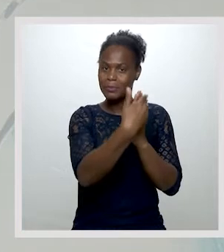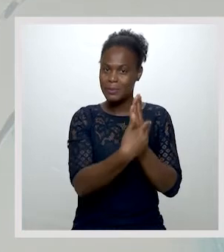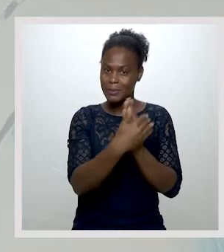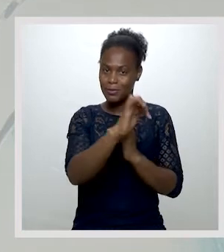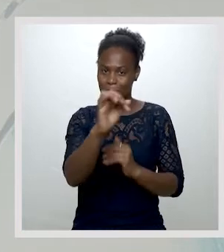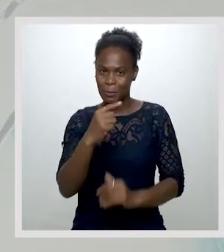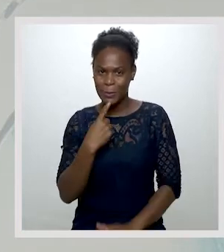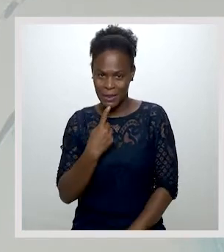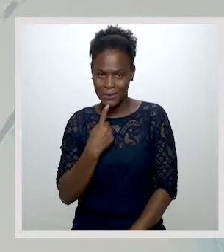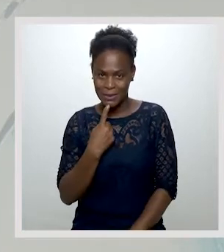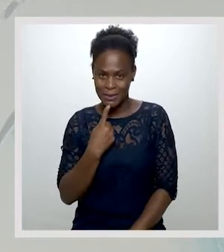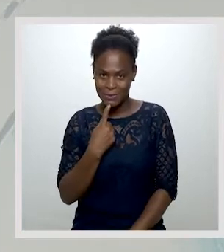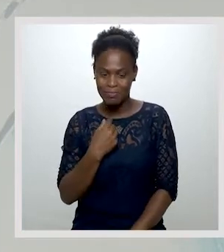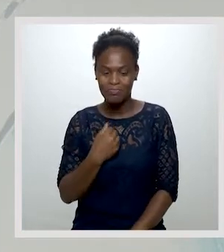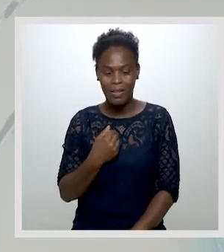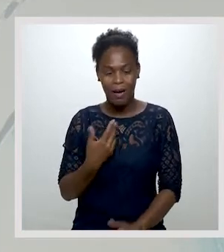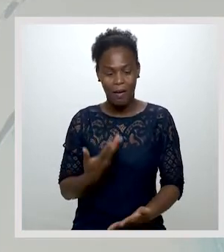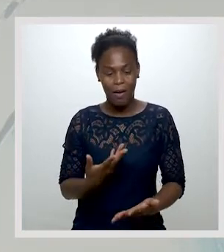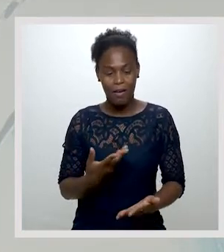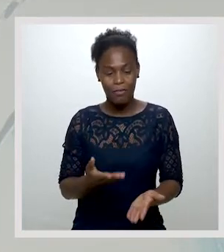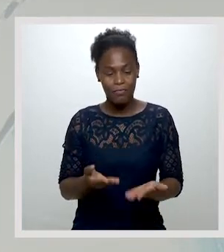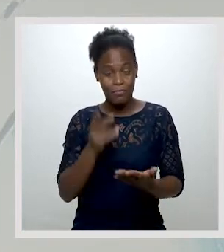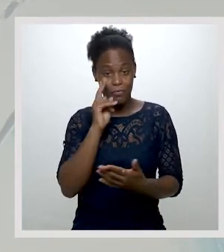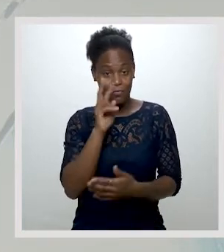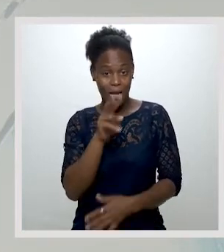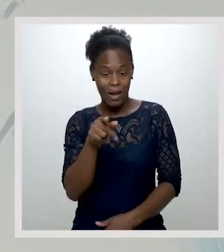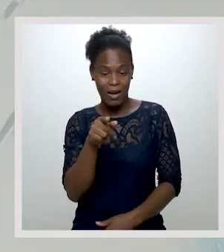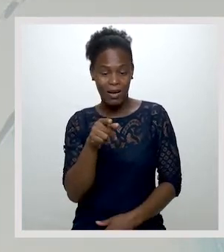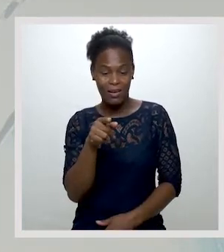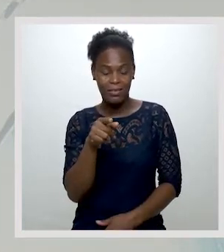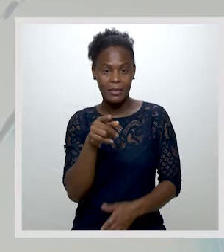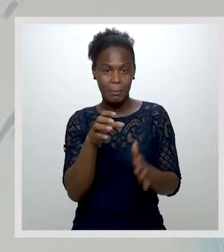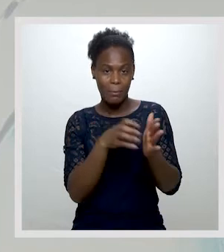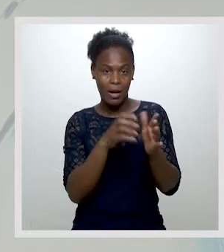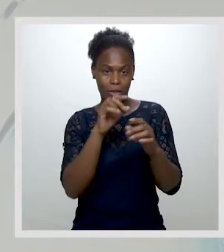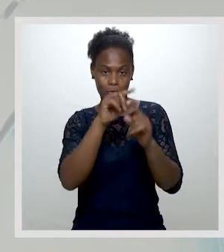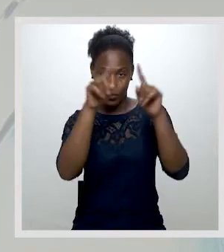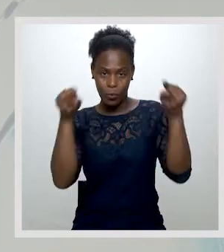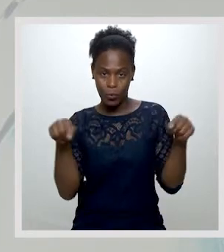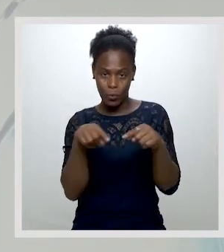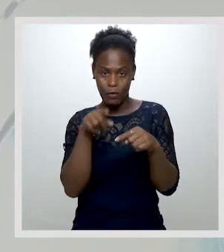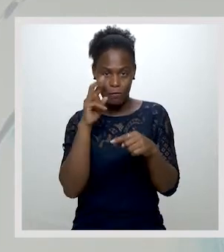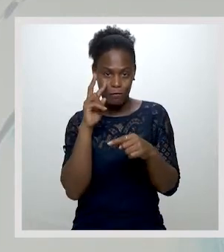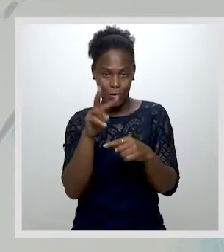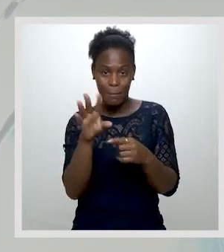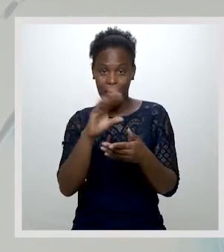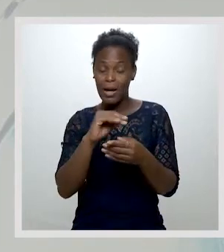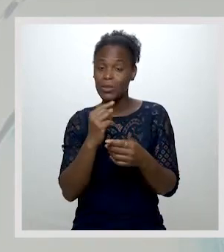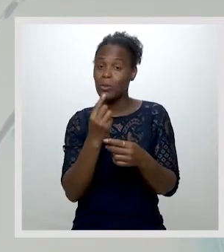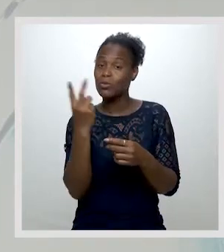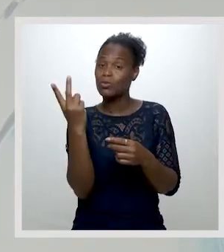Entendido? Então vamos ver aqui na tela mais sobre esses dois